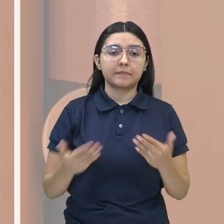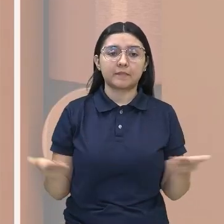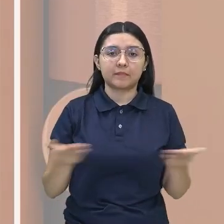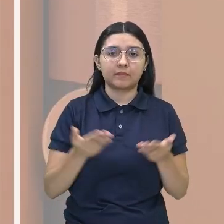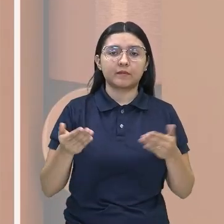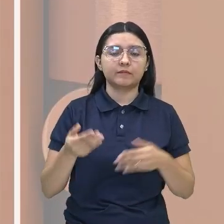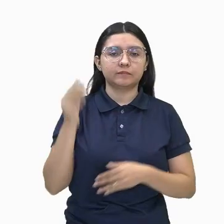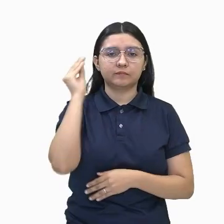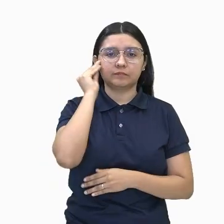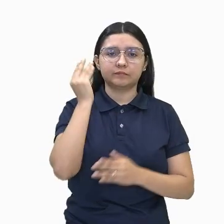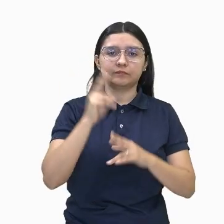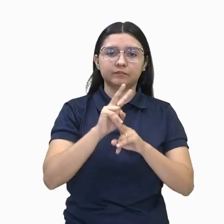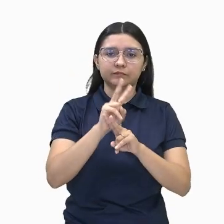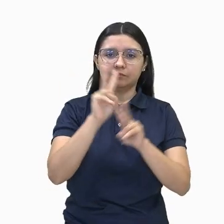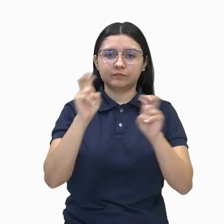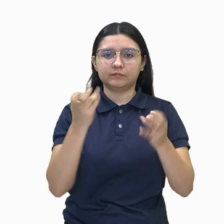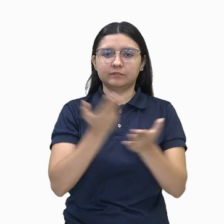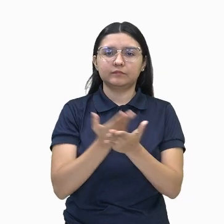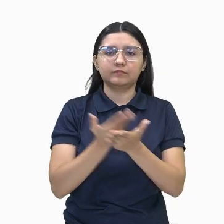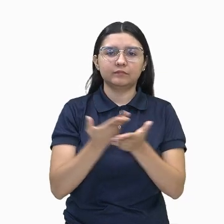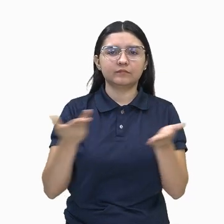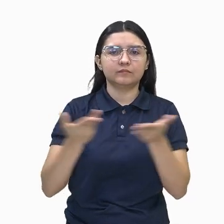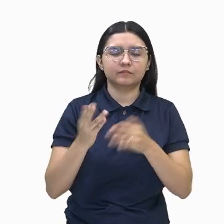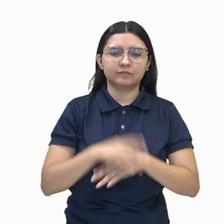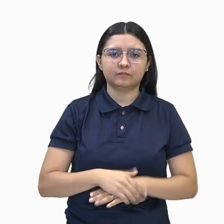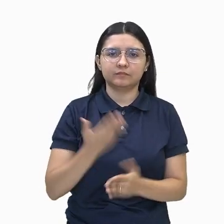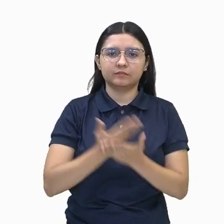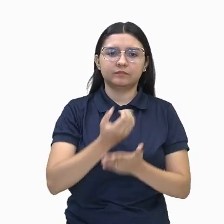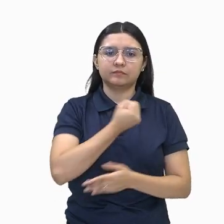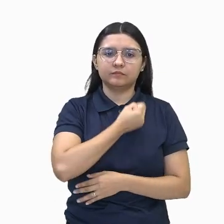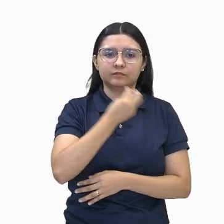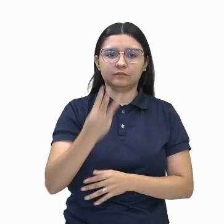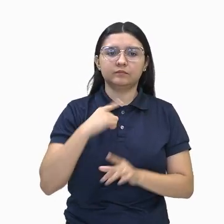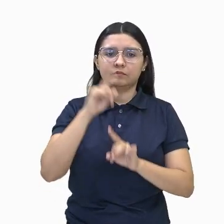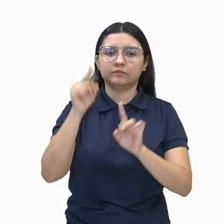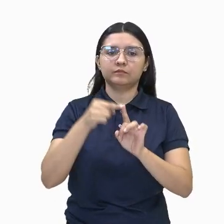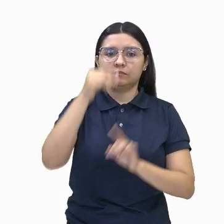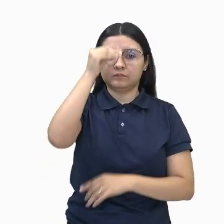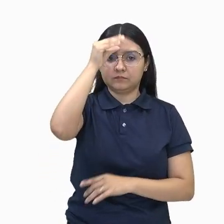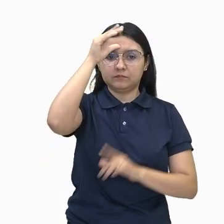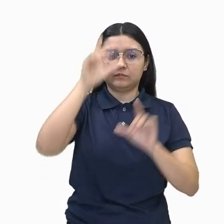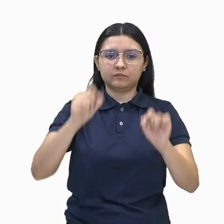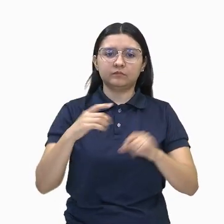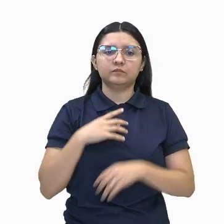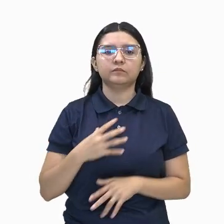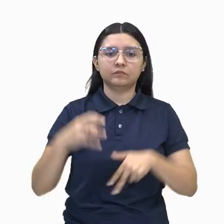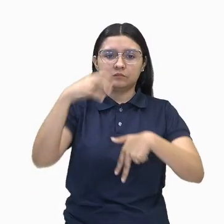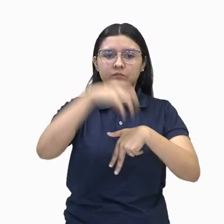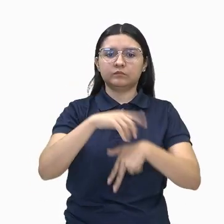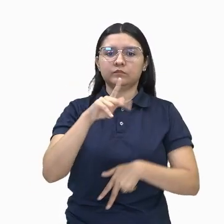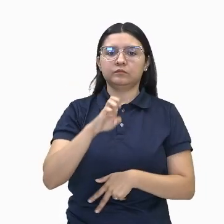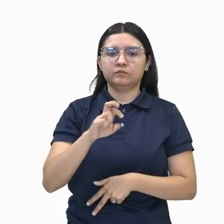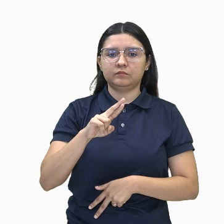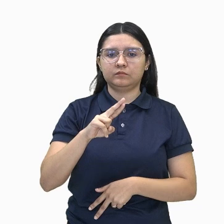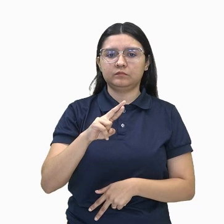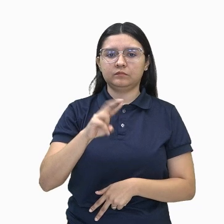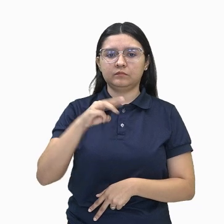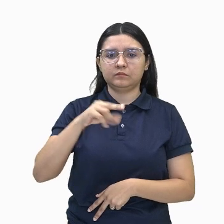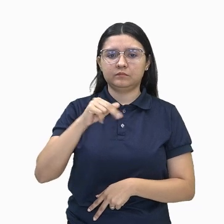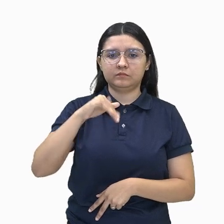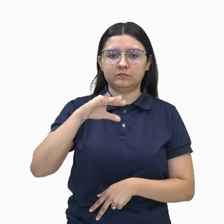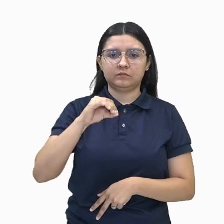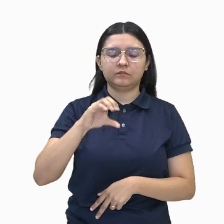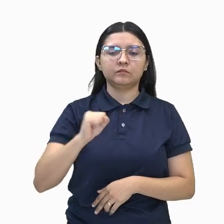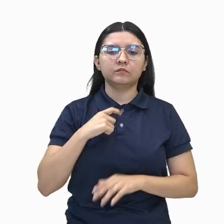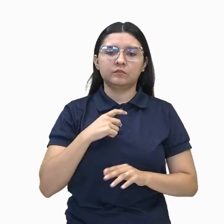ver o tema de nossa aula. Vamos lá. Aula de número 3, objeto de conhecimento, os reinos germânicos e a formação